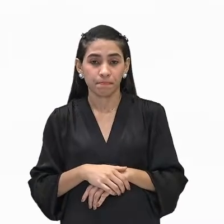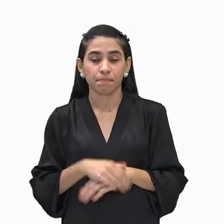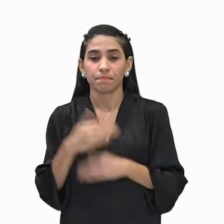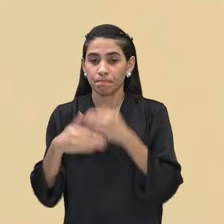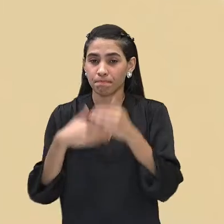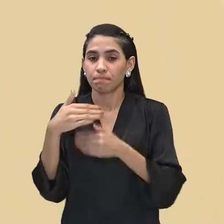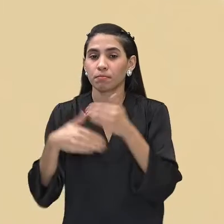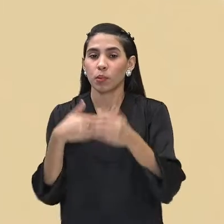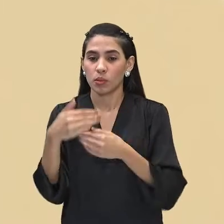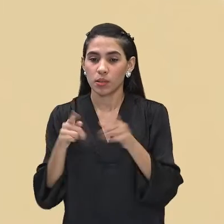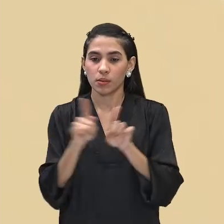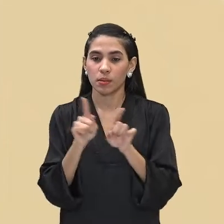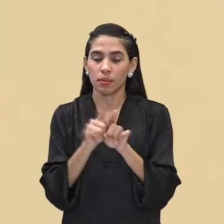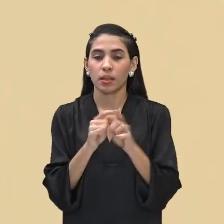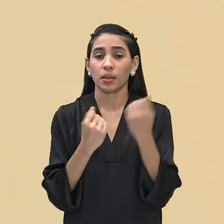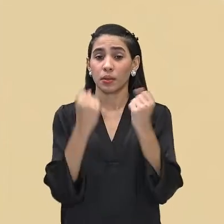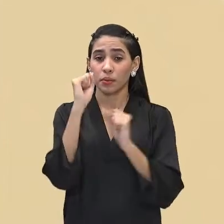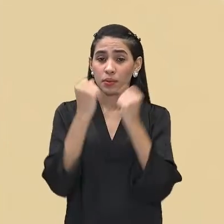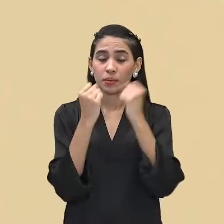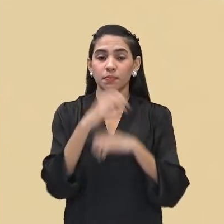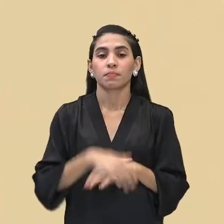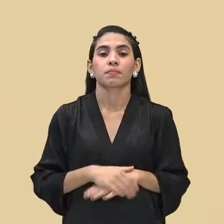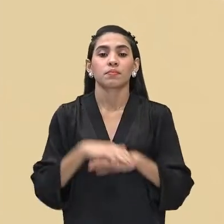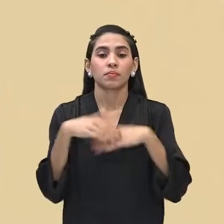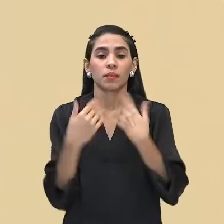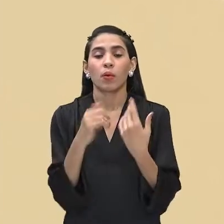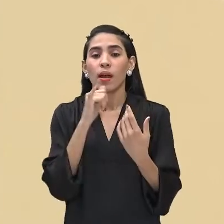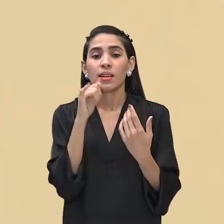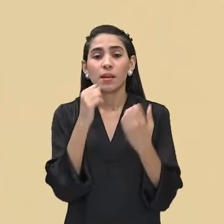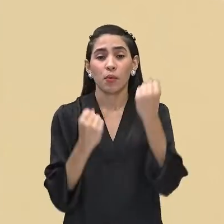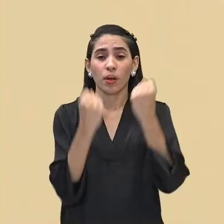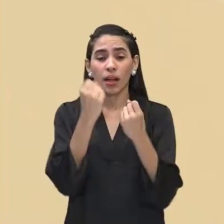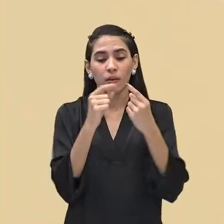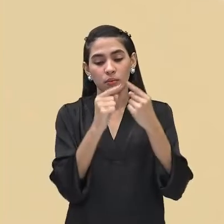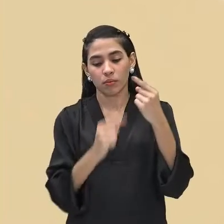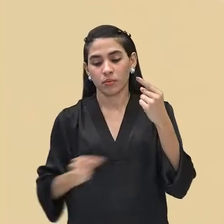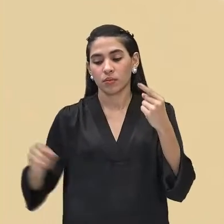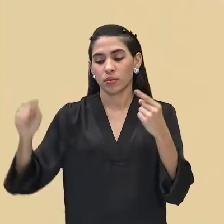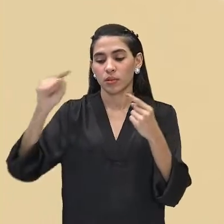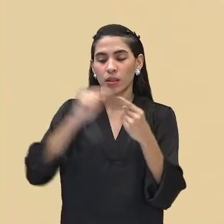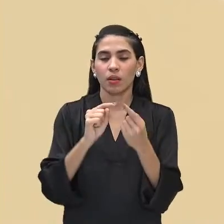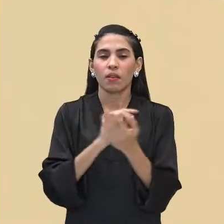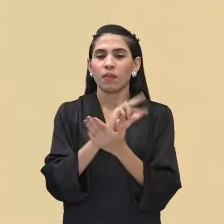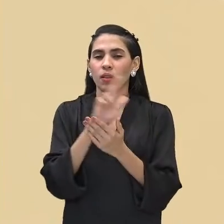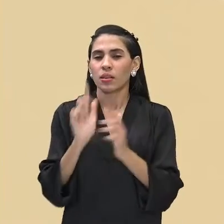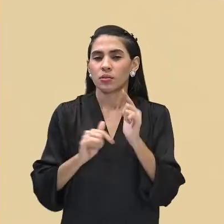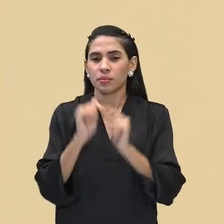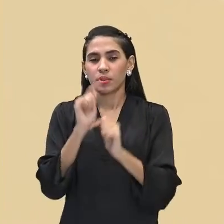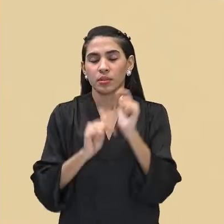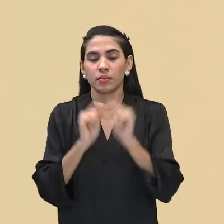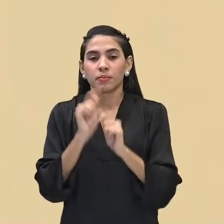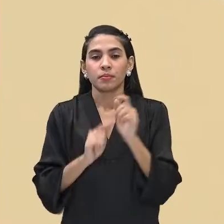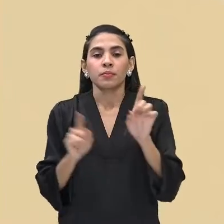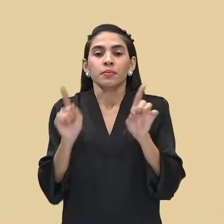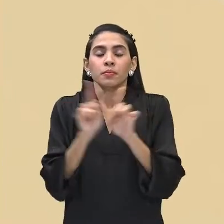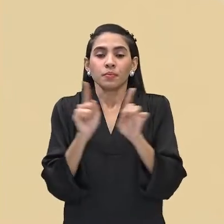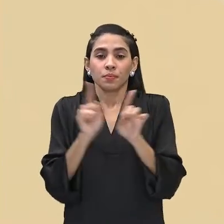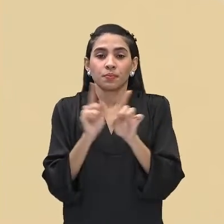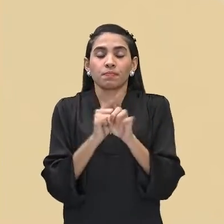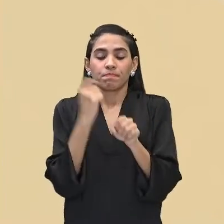por um processo de industrialização. Então, os pneus dos carros, mangueiras e outros objetos passaram a ser comumente